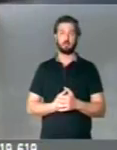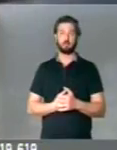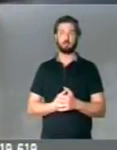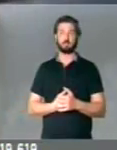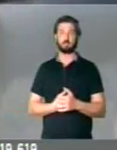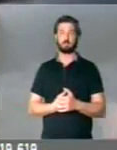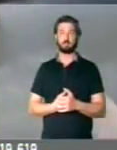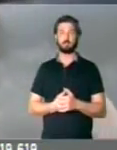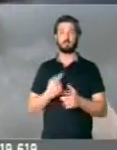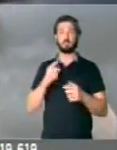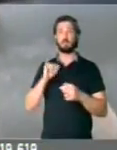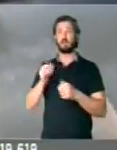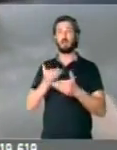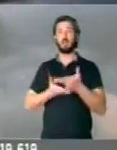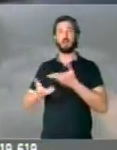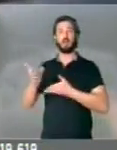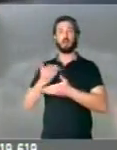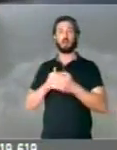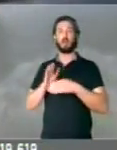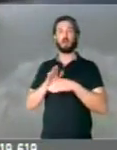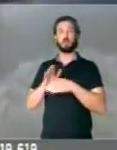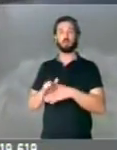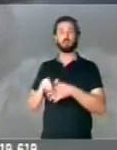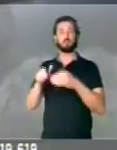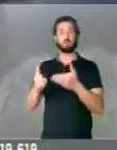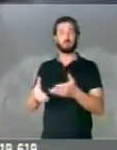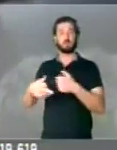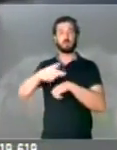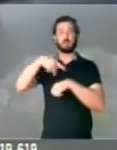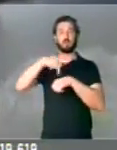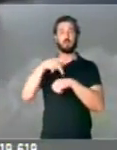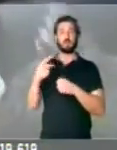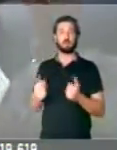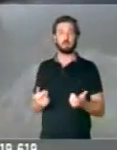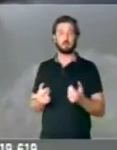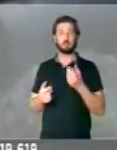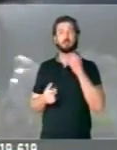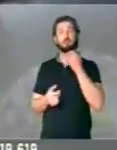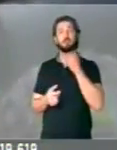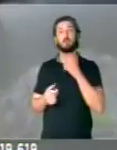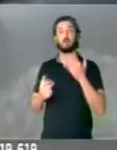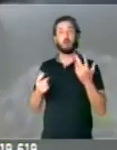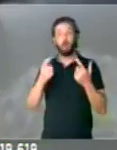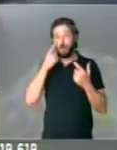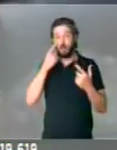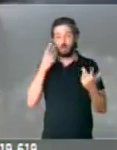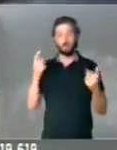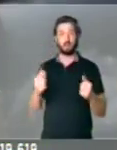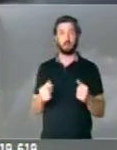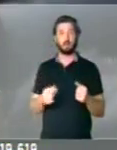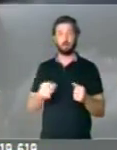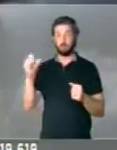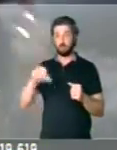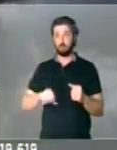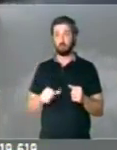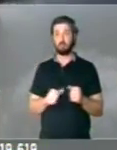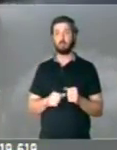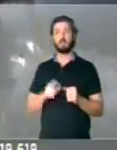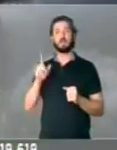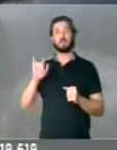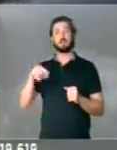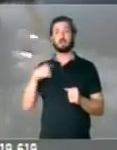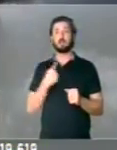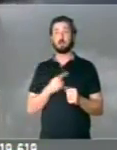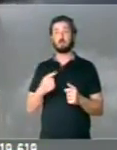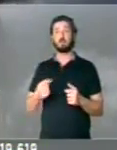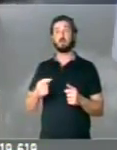em estarmos cooperando, evidente, com esses países. Olha, pior do que isso, senhor presidente, é termos